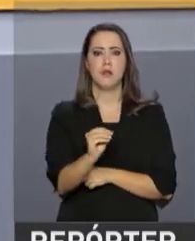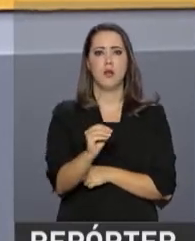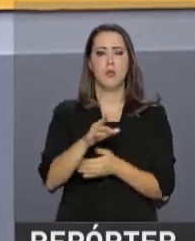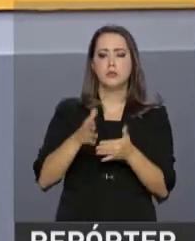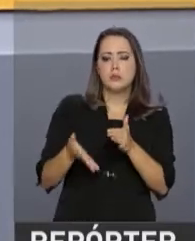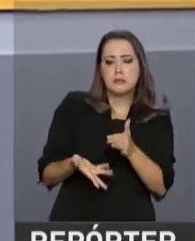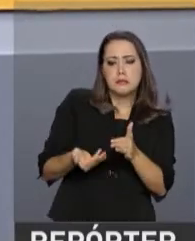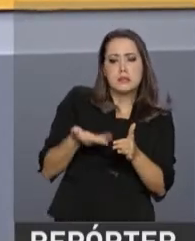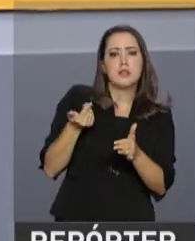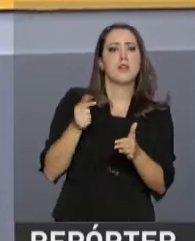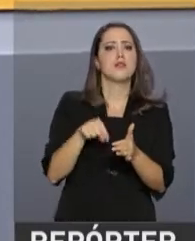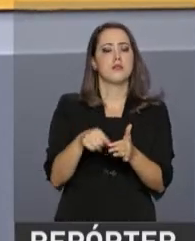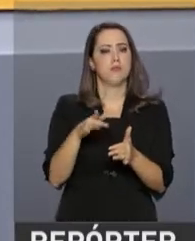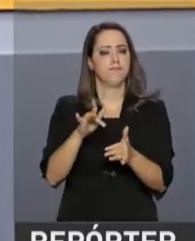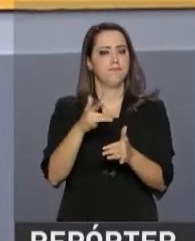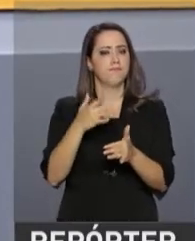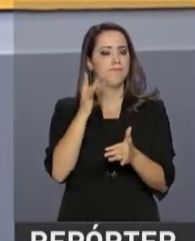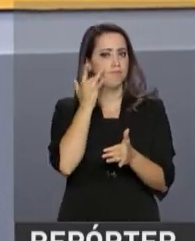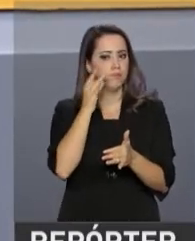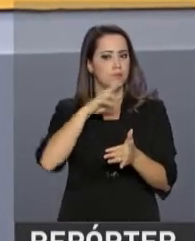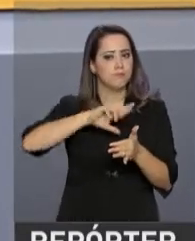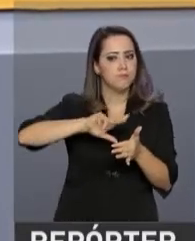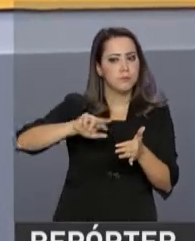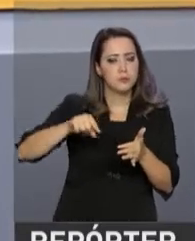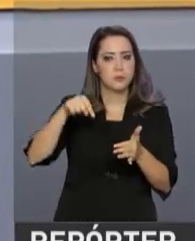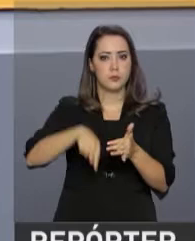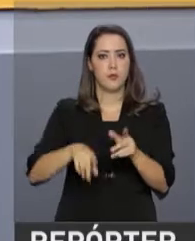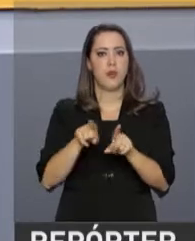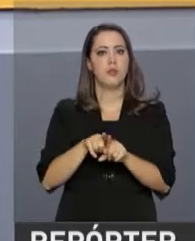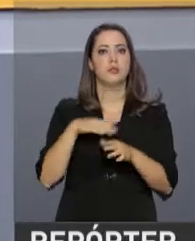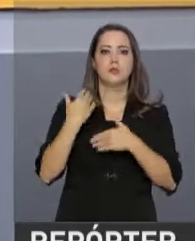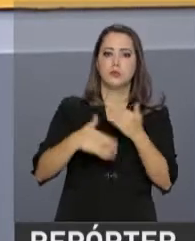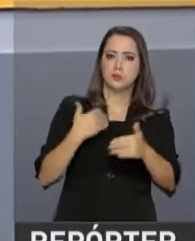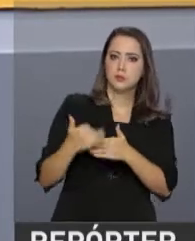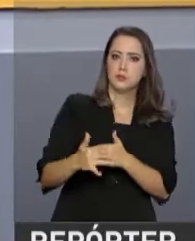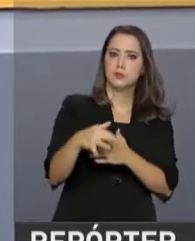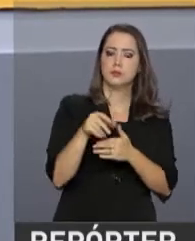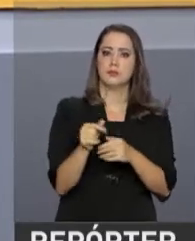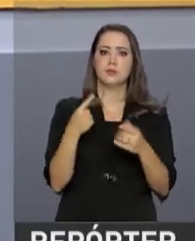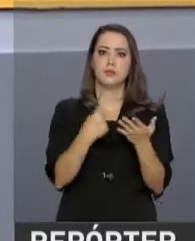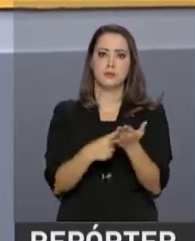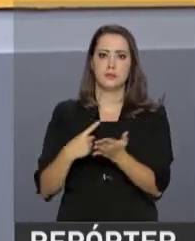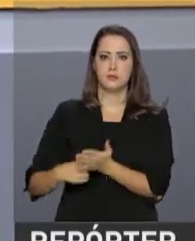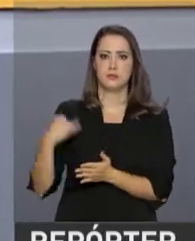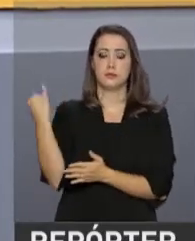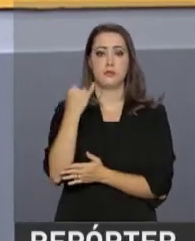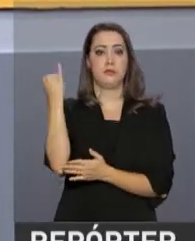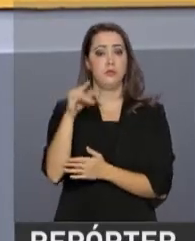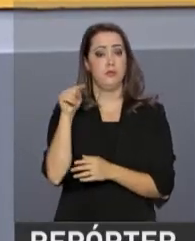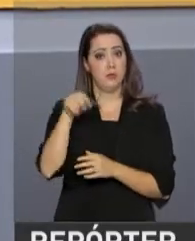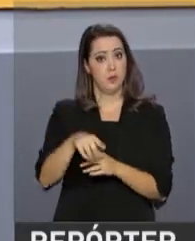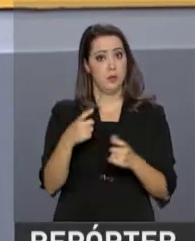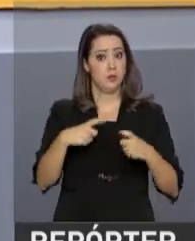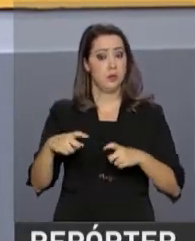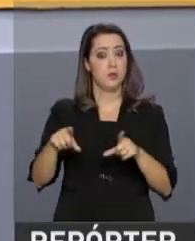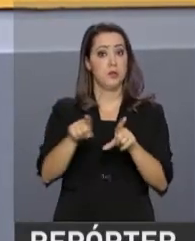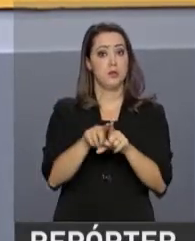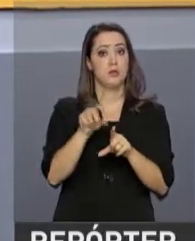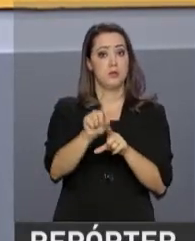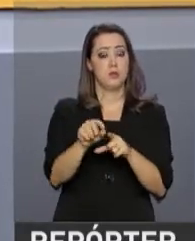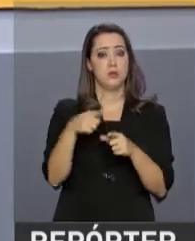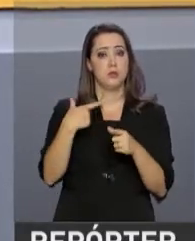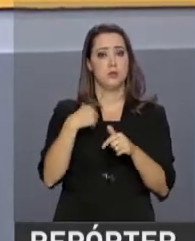afirmou que o governo caminhou com todas as agendas importantes da pasta disse ainda que na área da mineração as mudanças